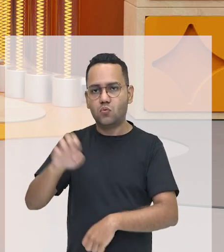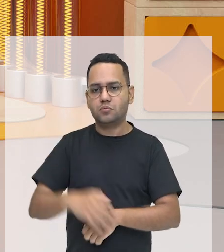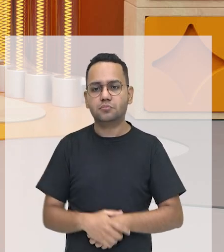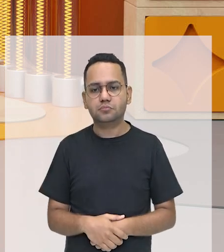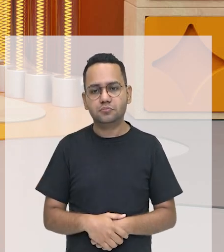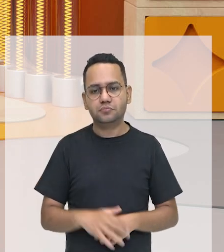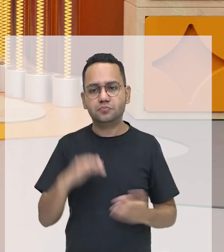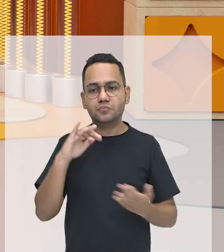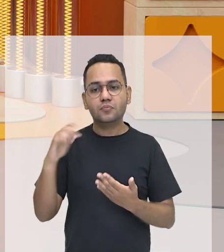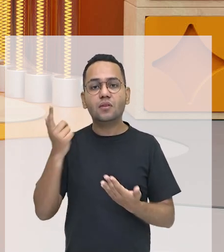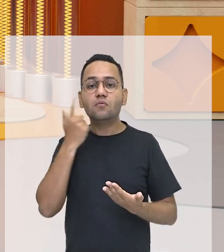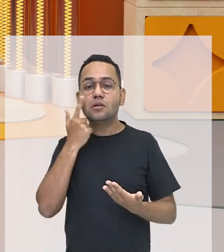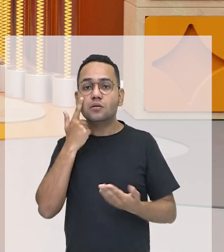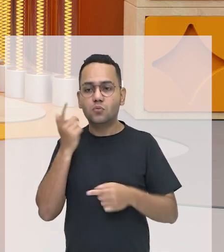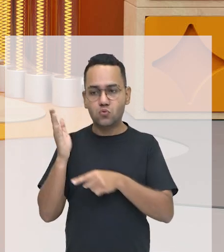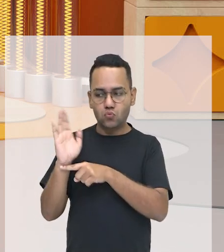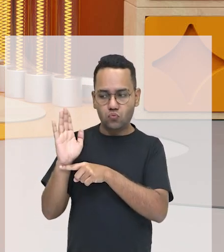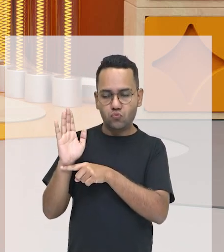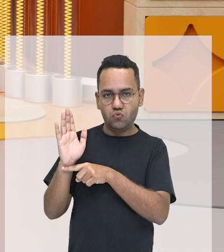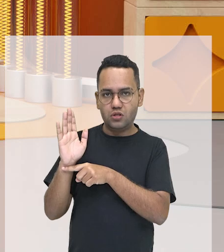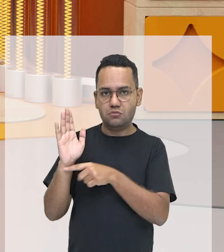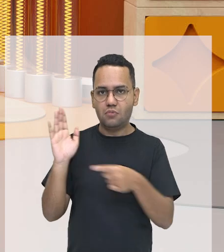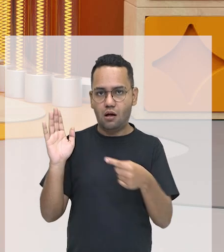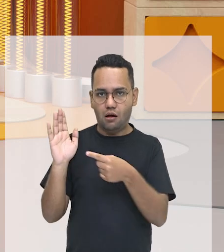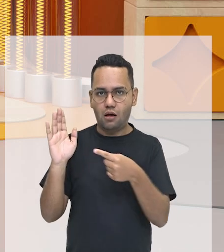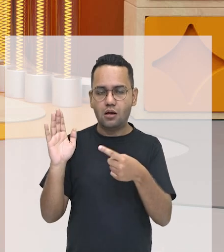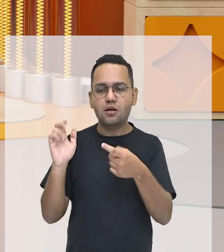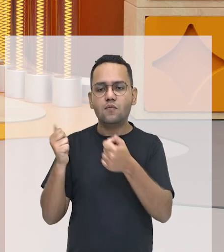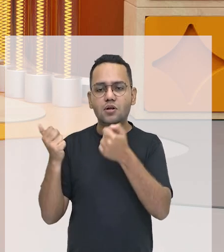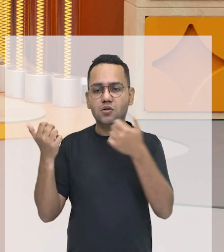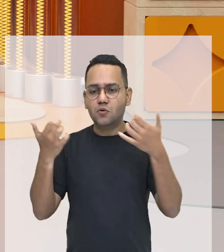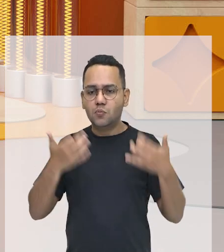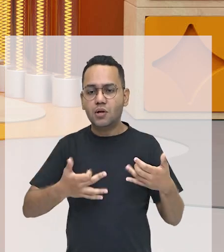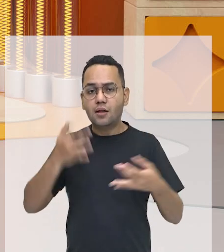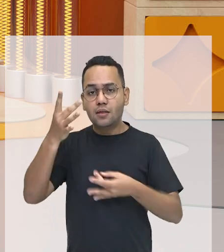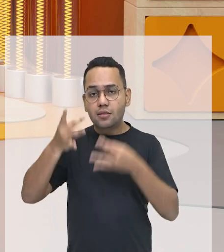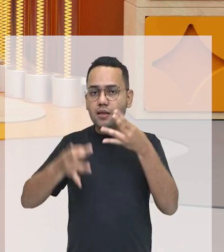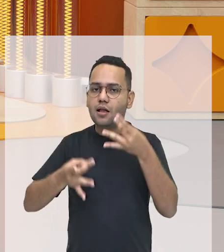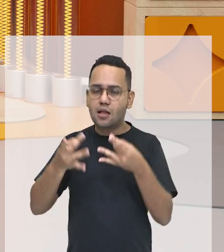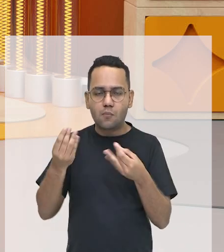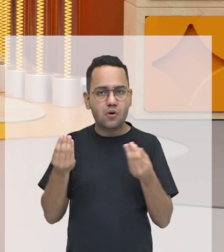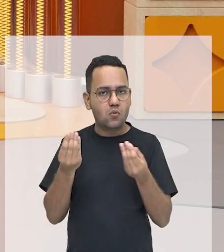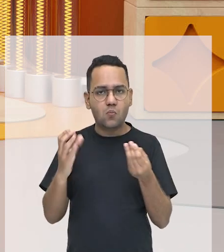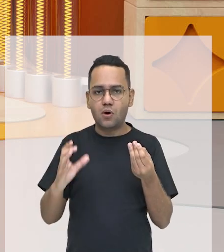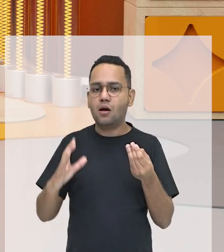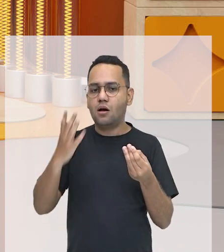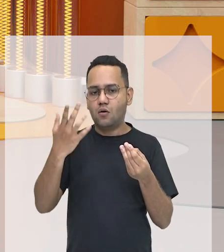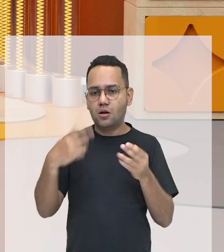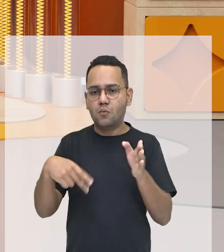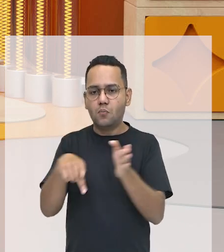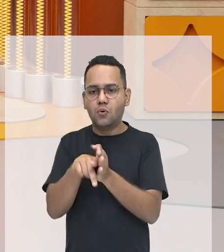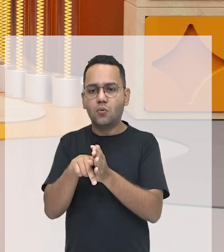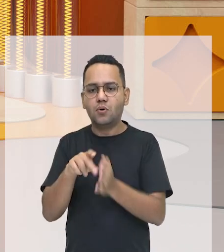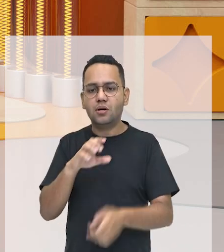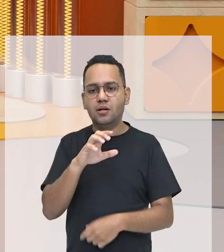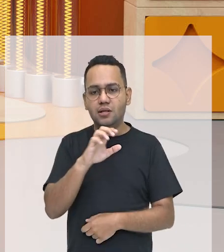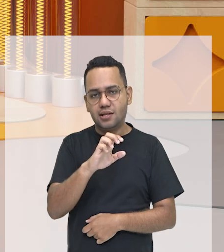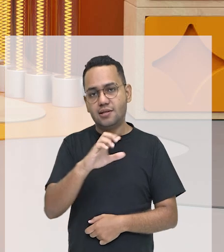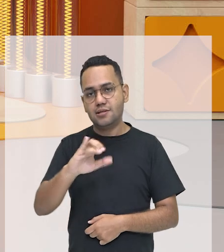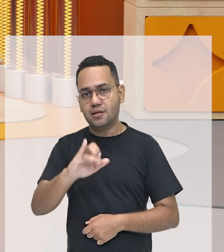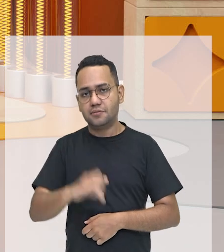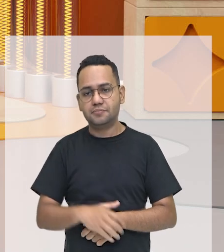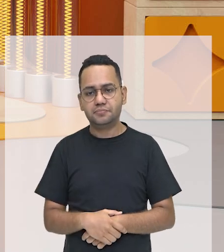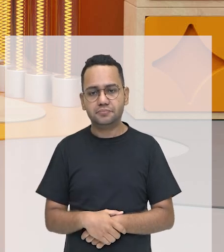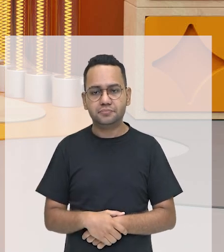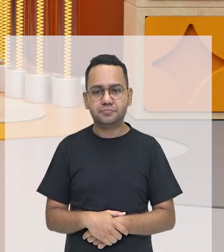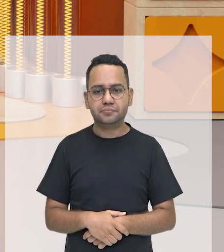ver um vídeo agora em que mostra pra gente melhor, né, toda essa situação aí da comunidade dos Estados